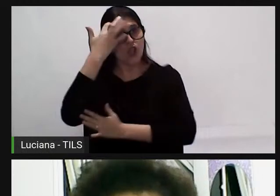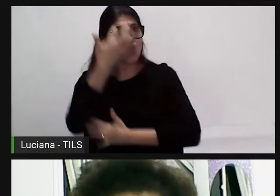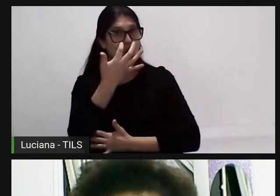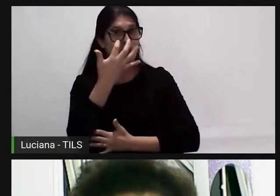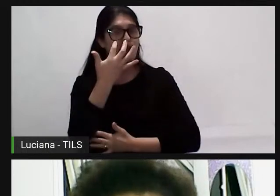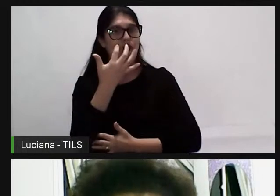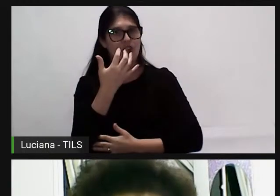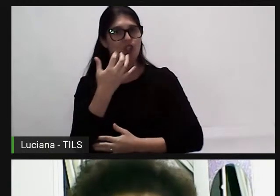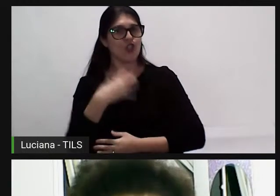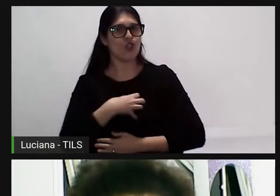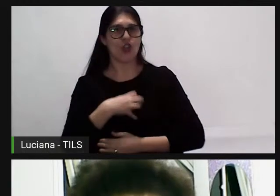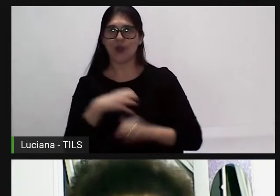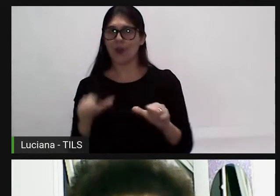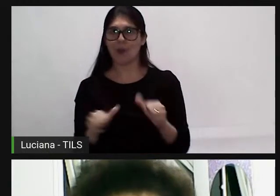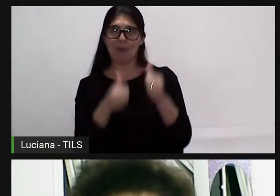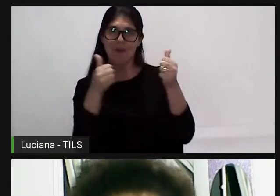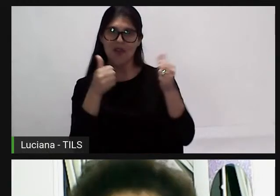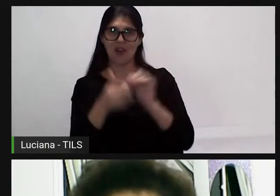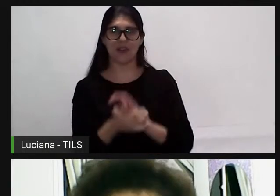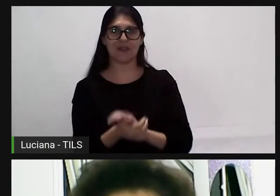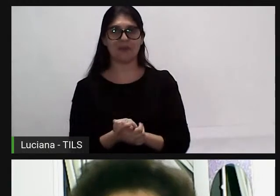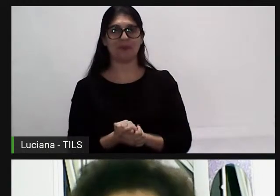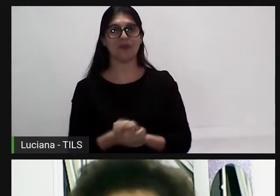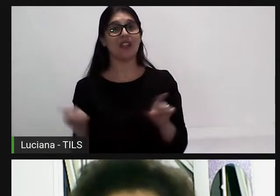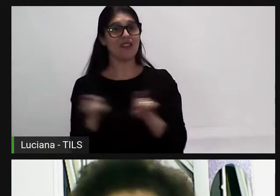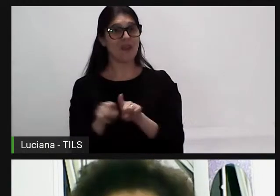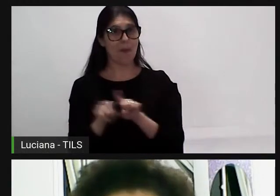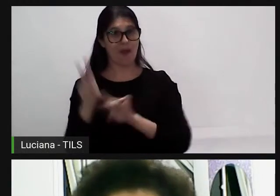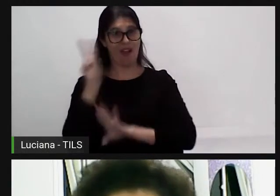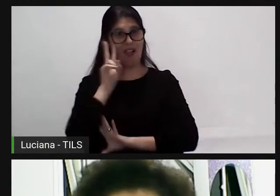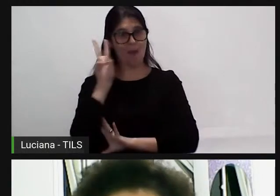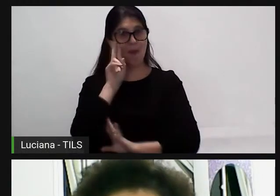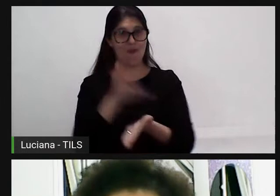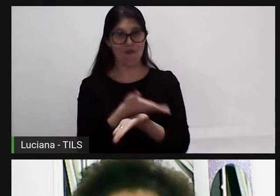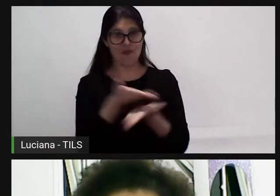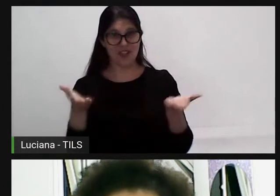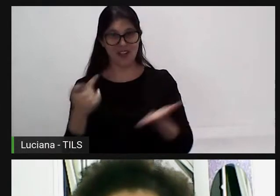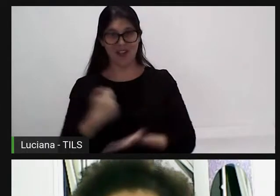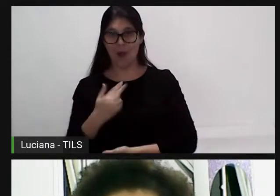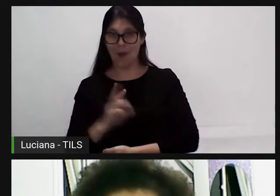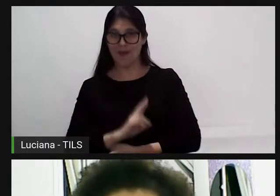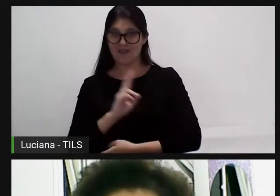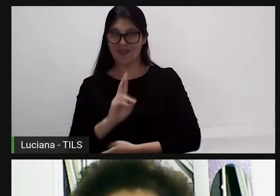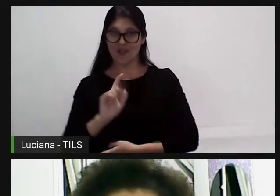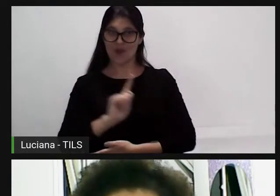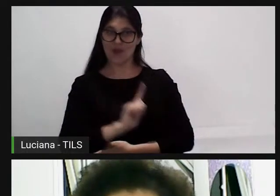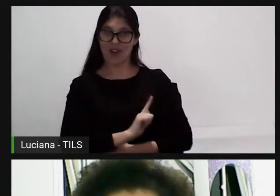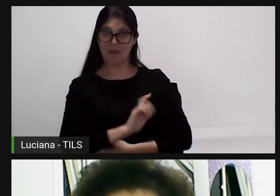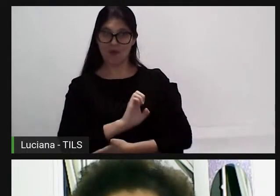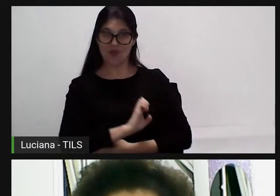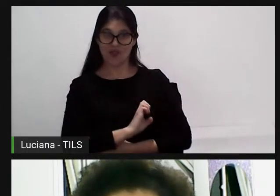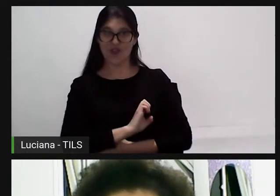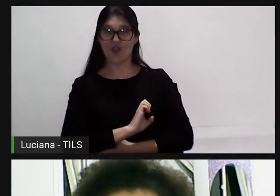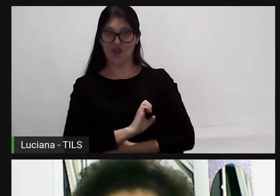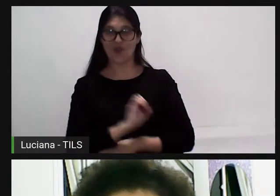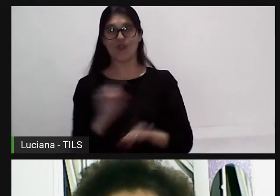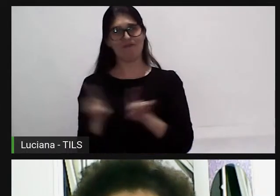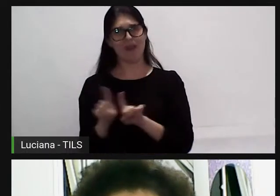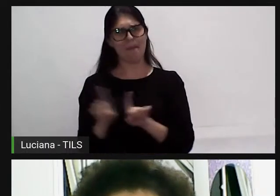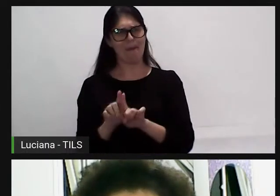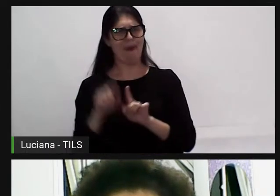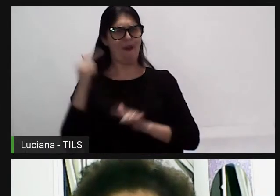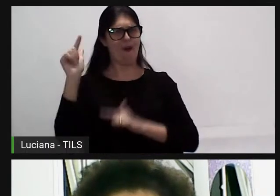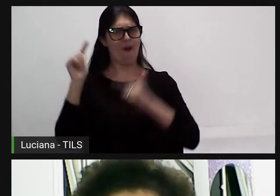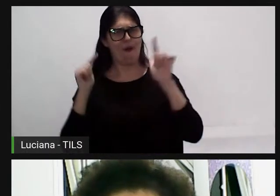por esse momento. Eu quero lembrar vocês que eu, como representante do Grêmio Estudantil, e também as outras pessoas que estão